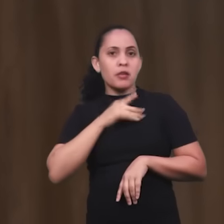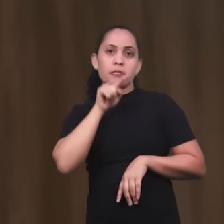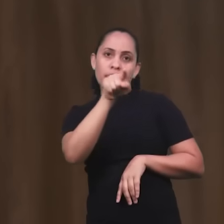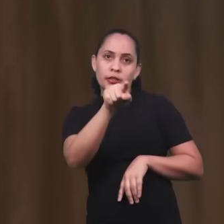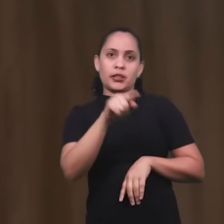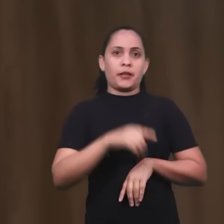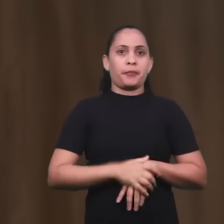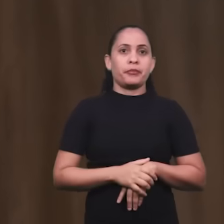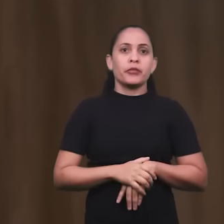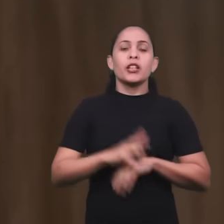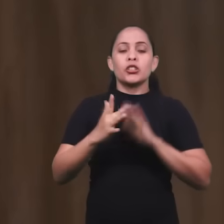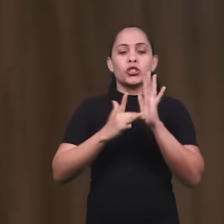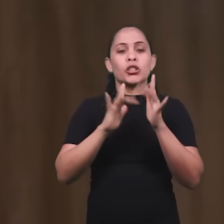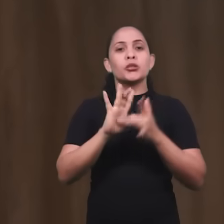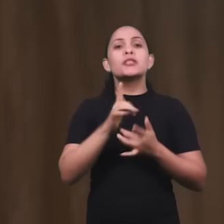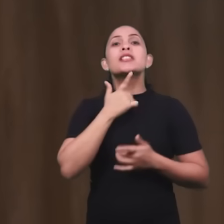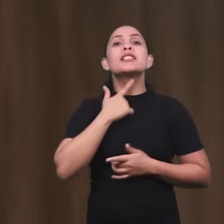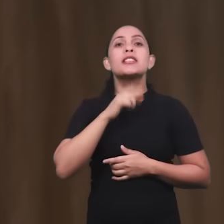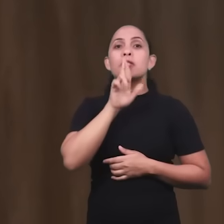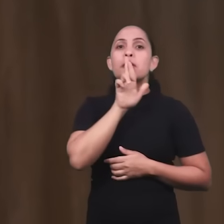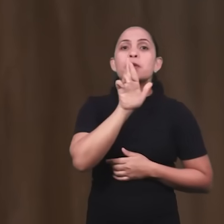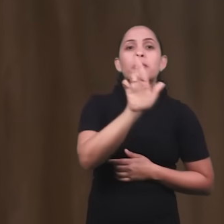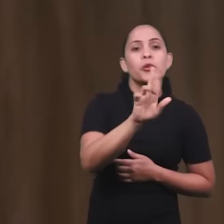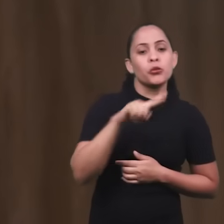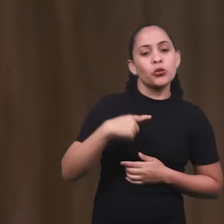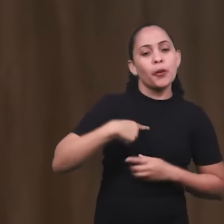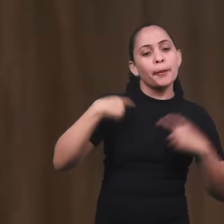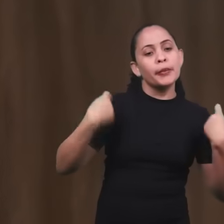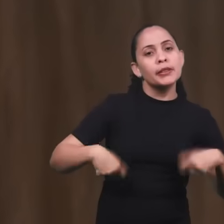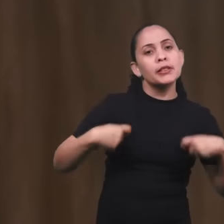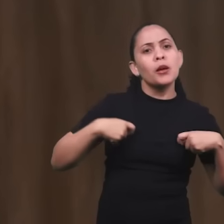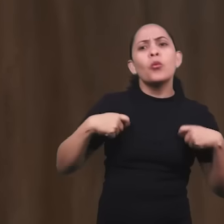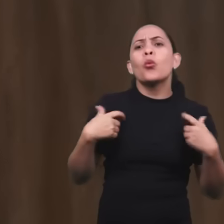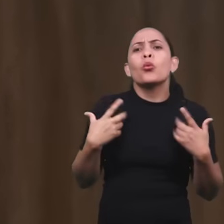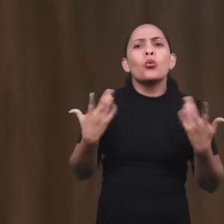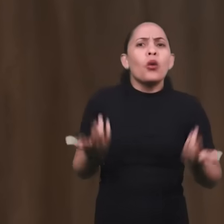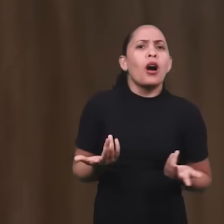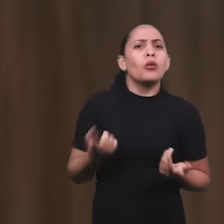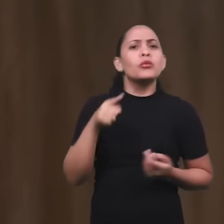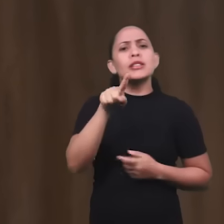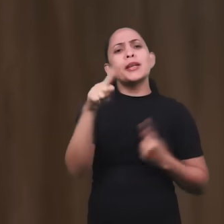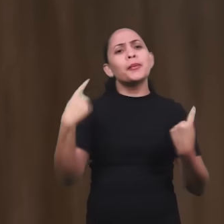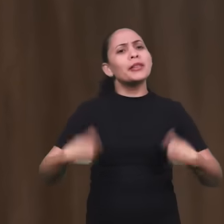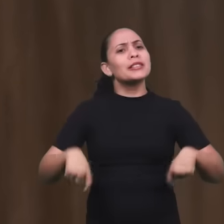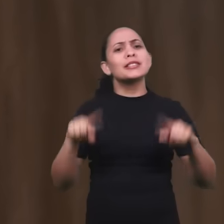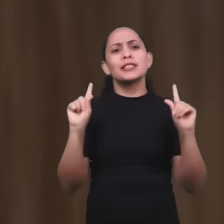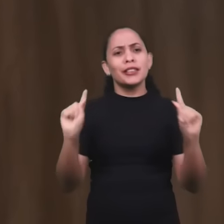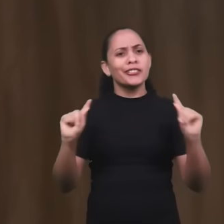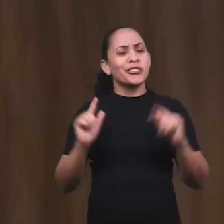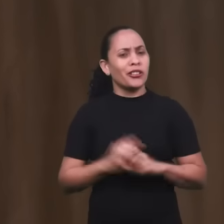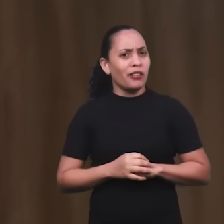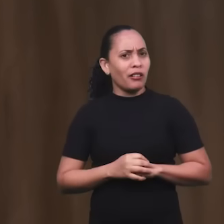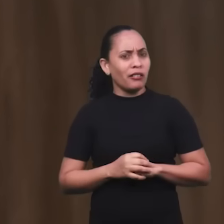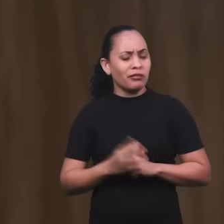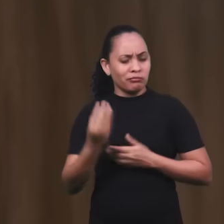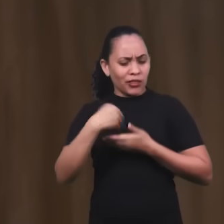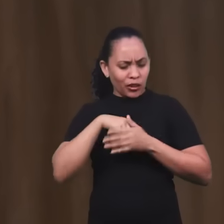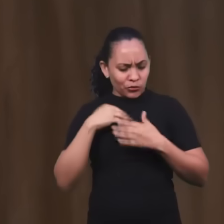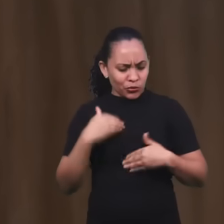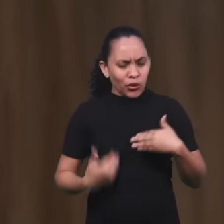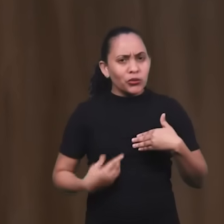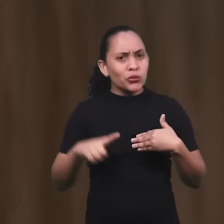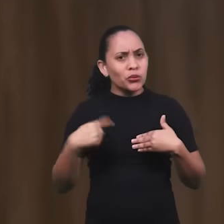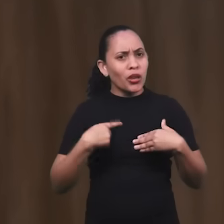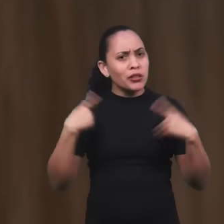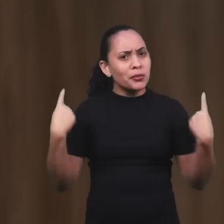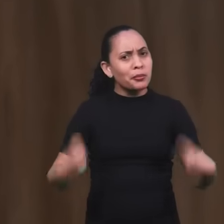hoje, para todos nós. Jesus quer responder à nossa necessidade. Qual a necessidade sua? Todos nós trazemos dentro de